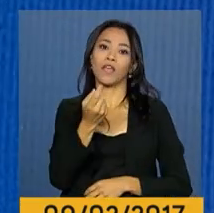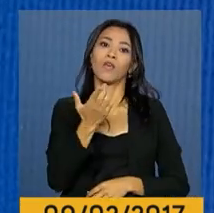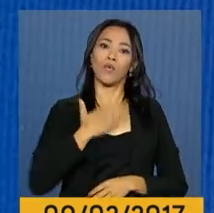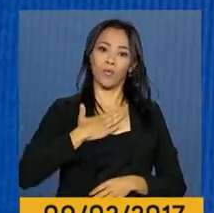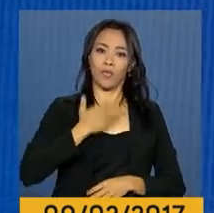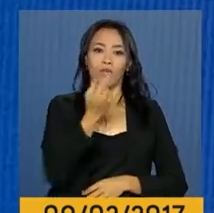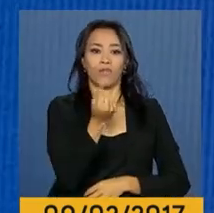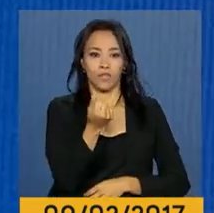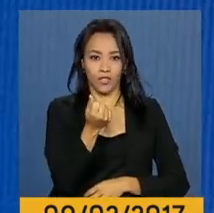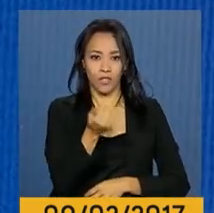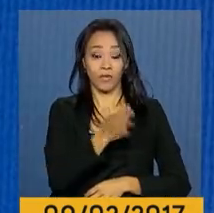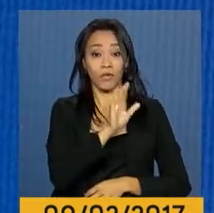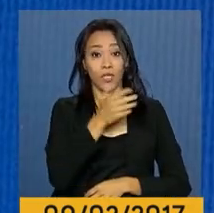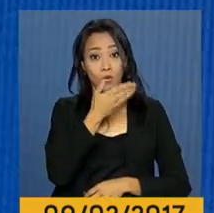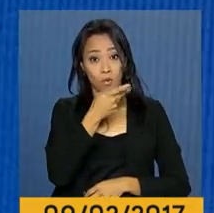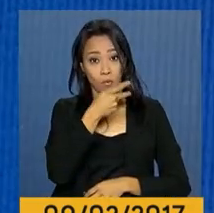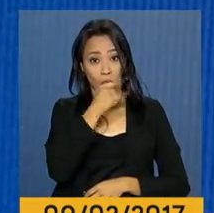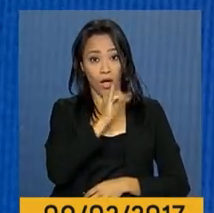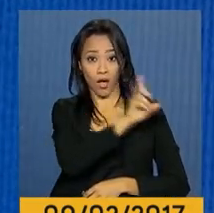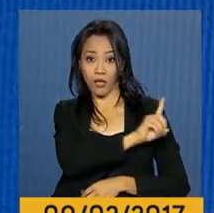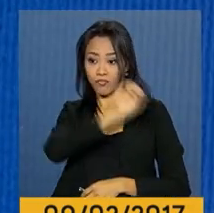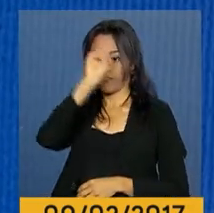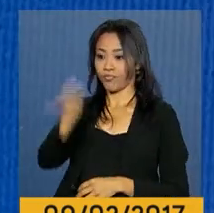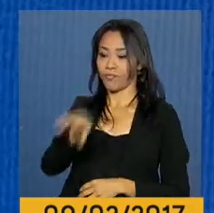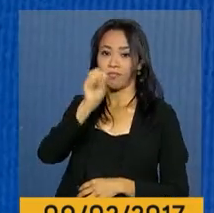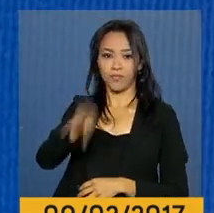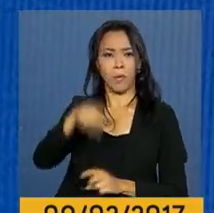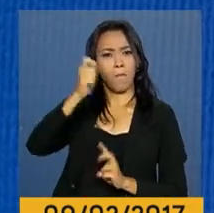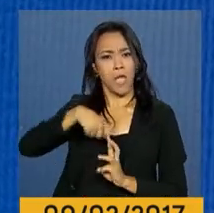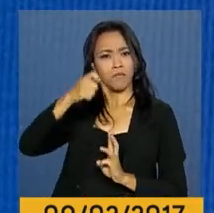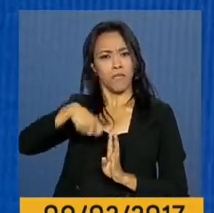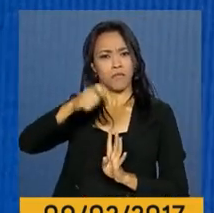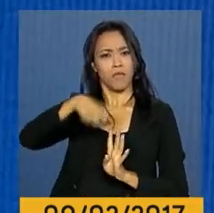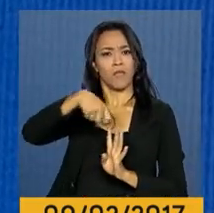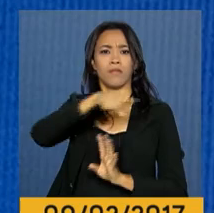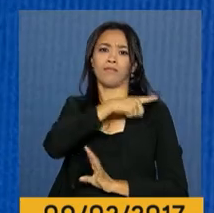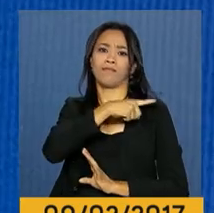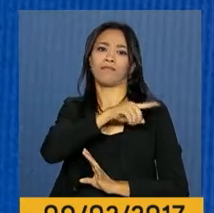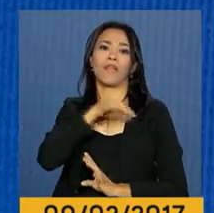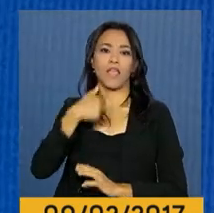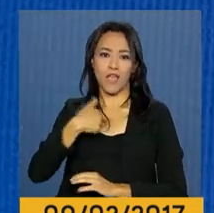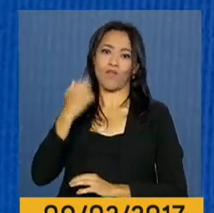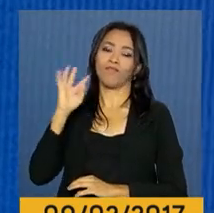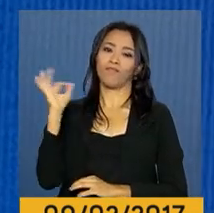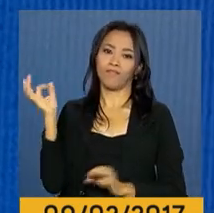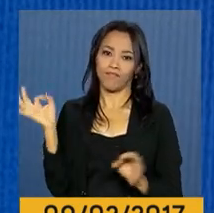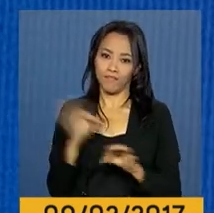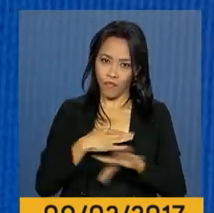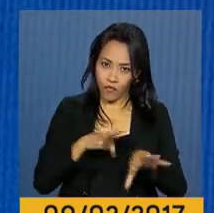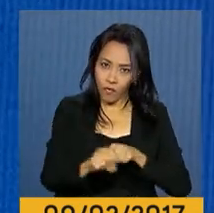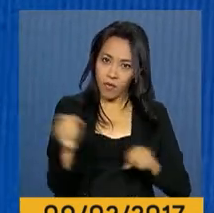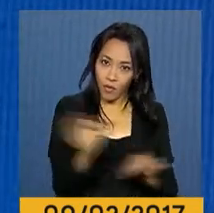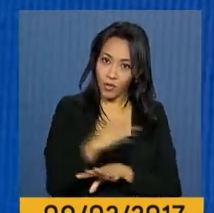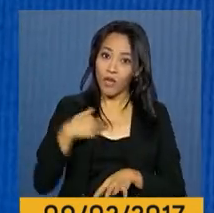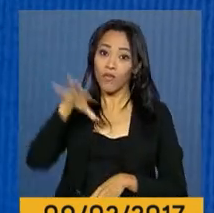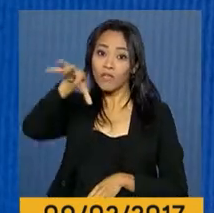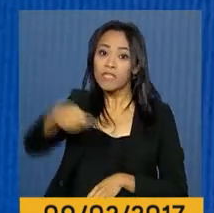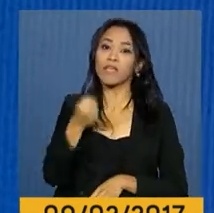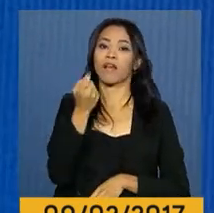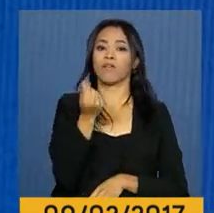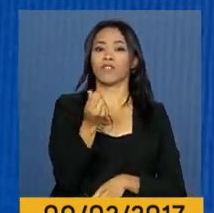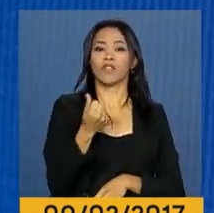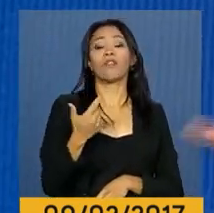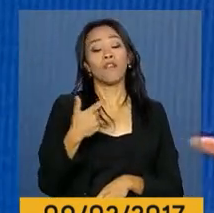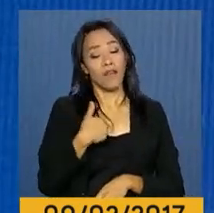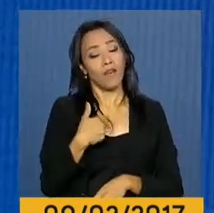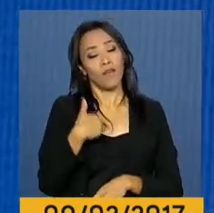aquelas verbas que haviam sido depositadas mês a mês eh pelo meu pai portanto Digamos que eu devo a meu pai